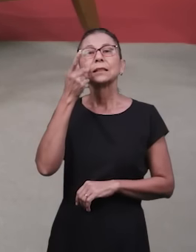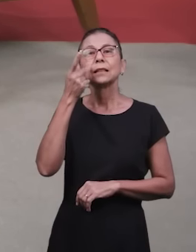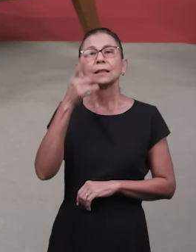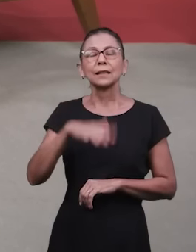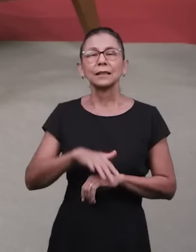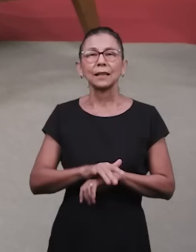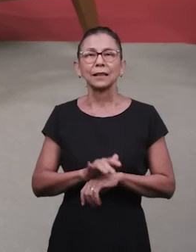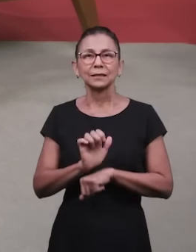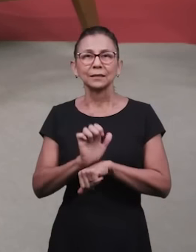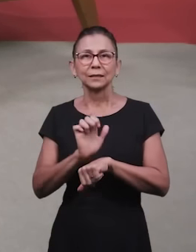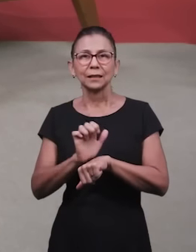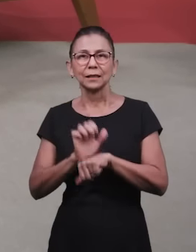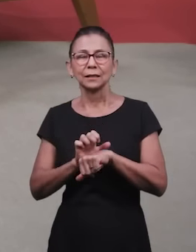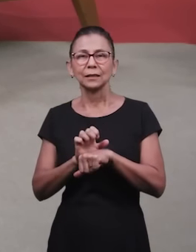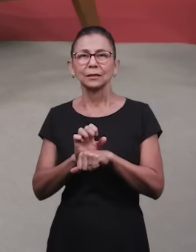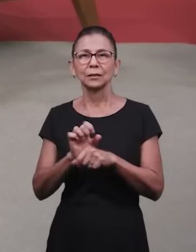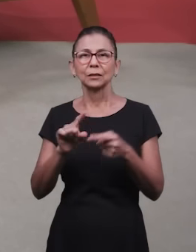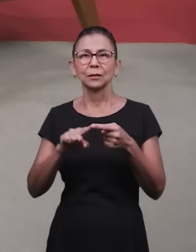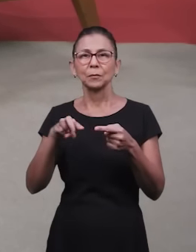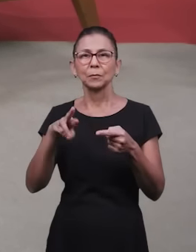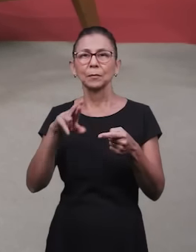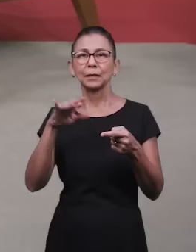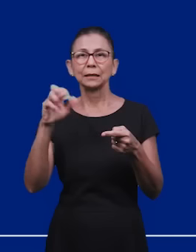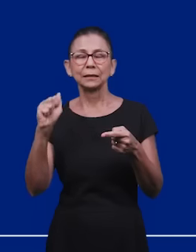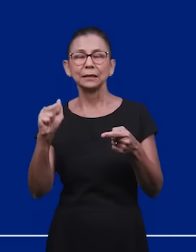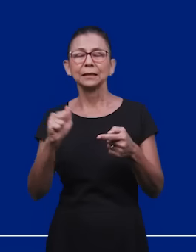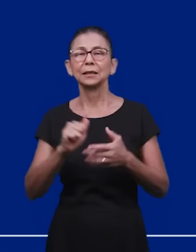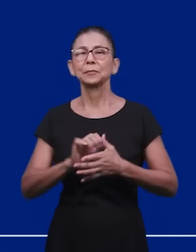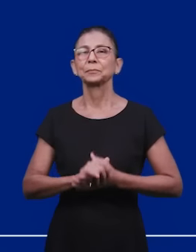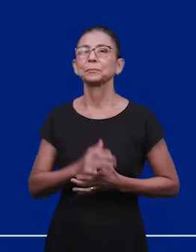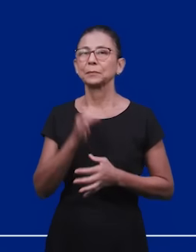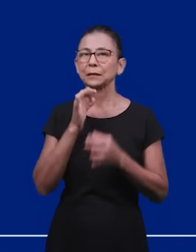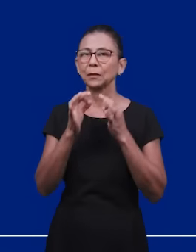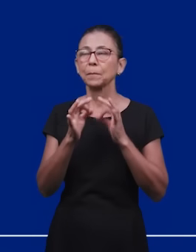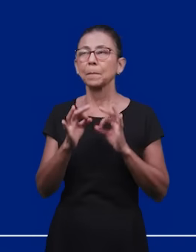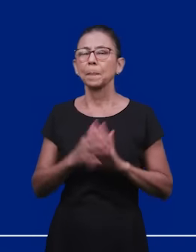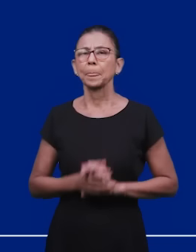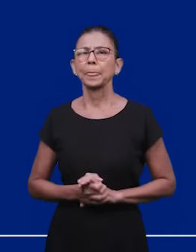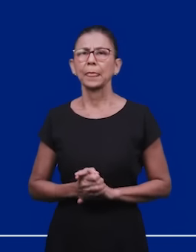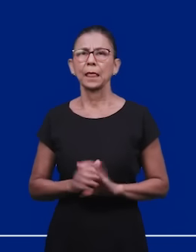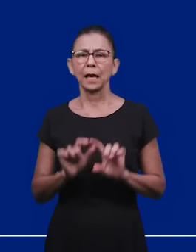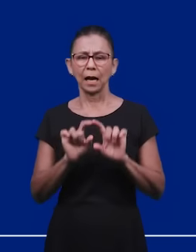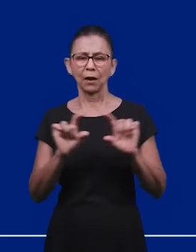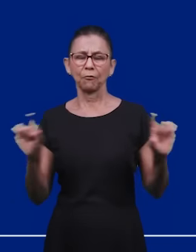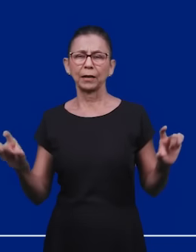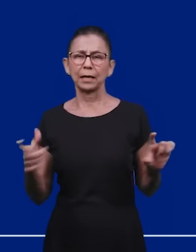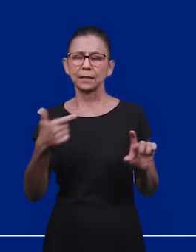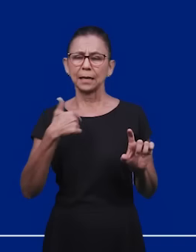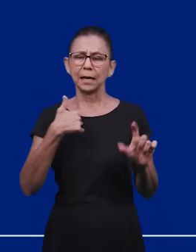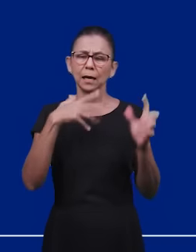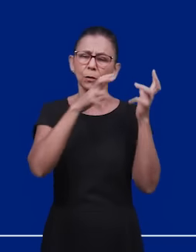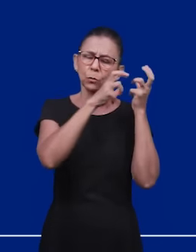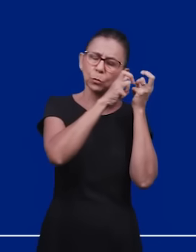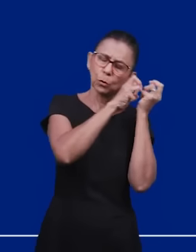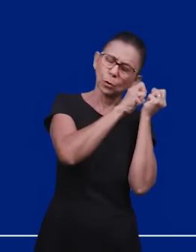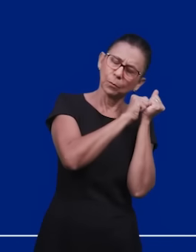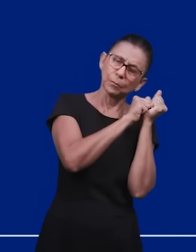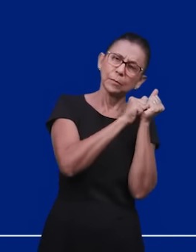irmã Maria Márcia de Almeida. E ela diz o seguinte: a expressão "eu dormia"